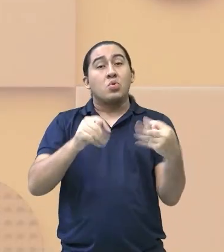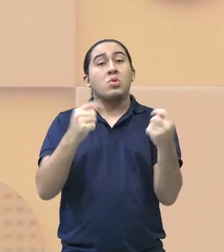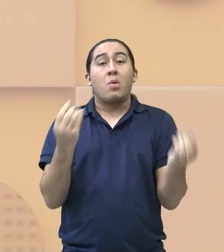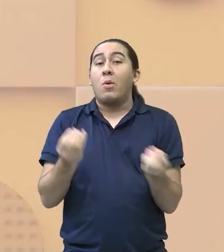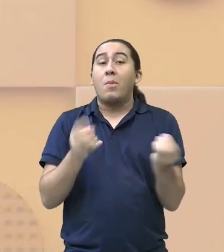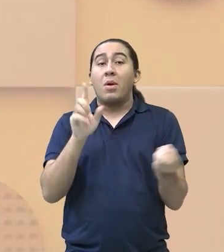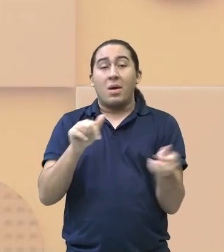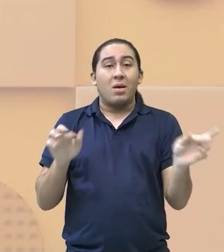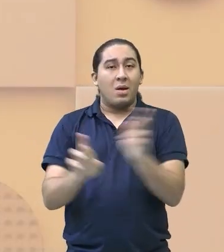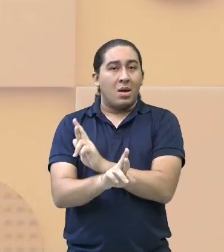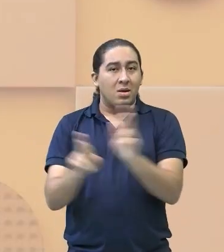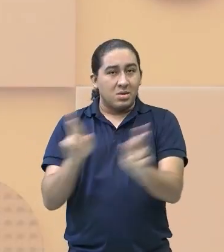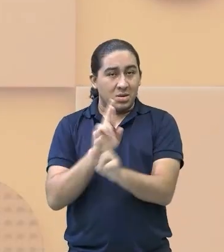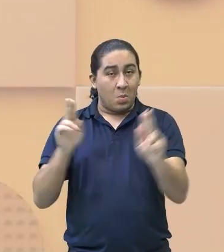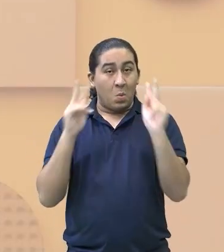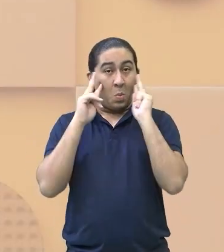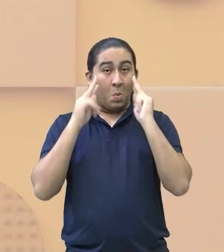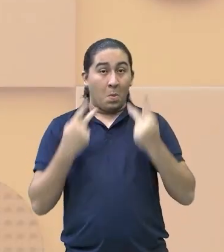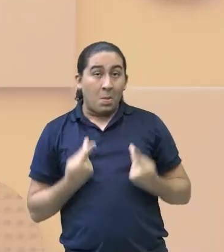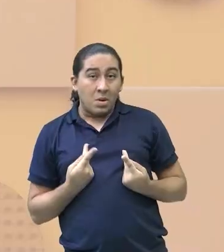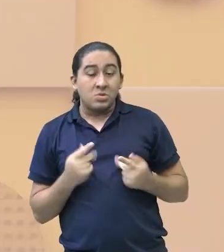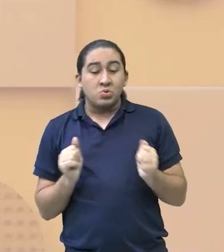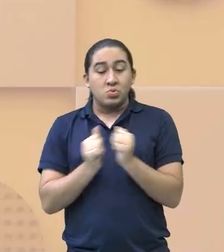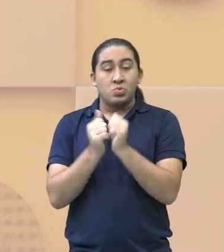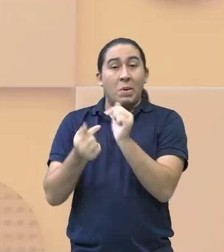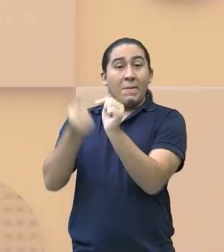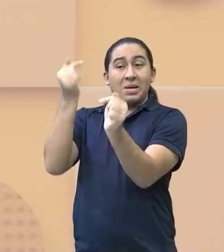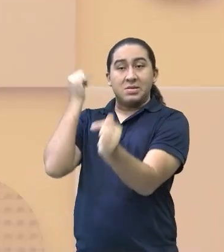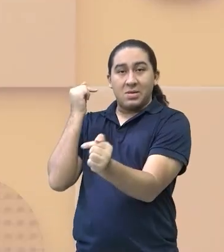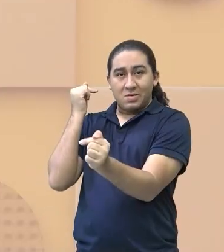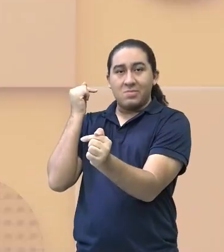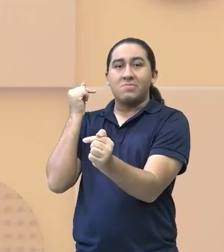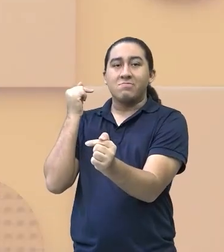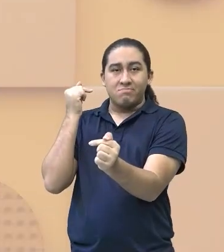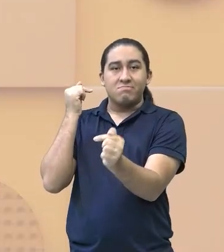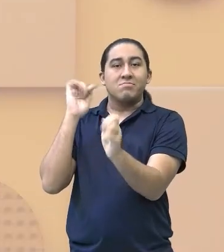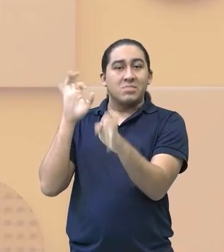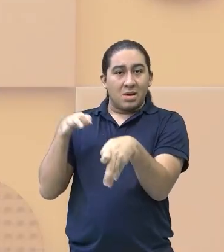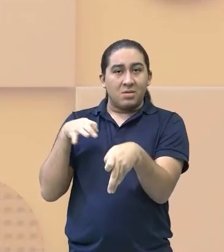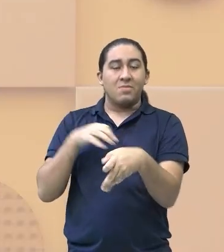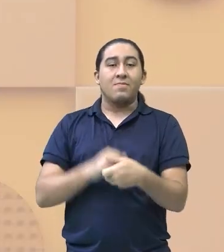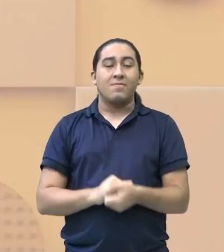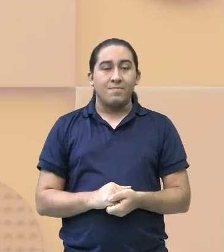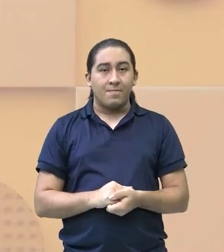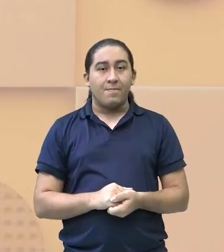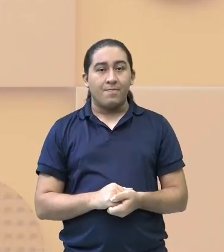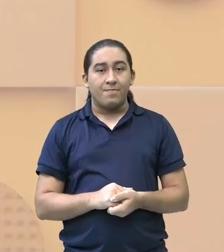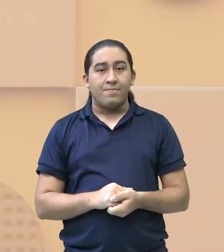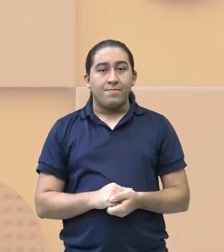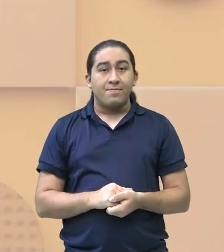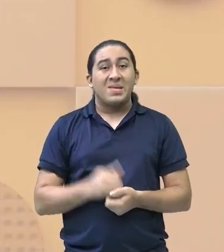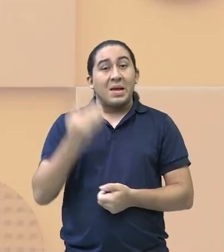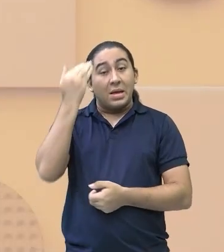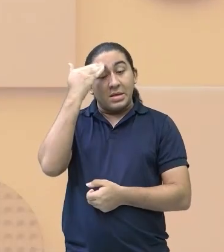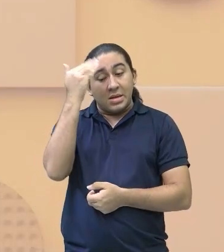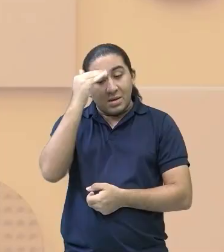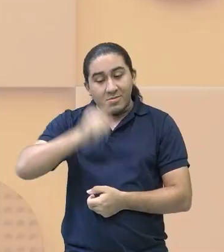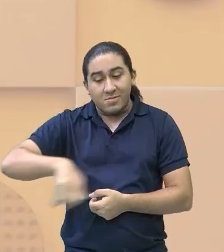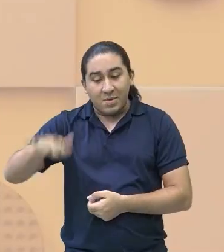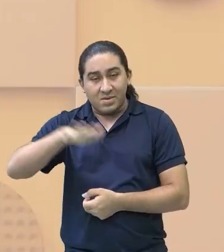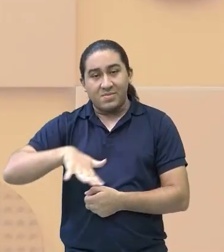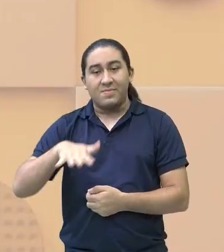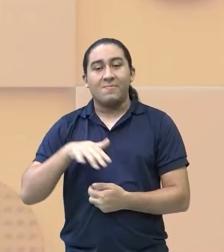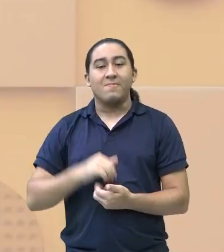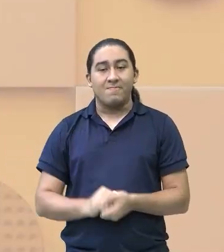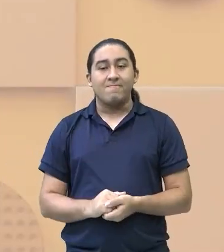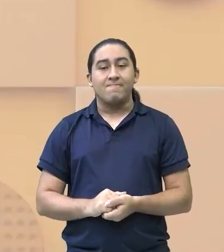relação, então, do homem com esse passado, do homem, então, dominando o meio, ok? Então, olha só, para a